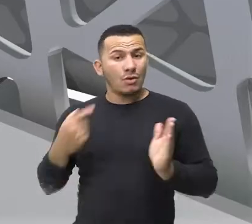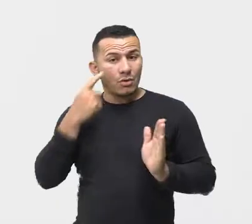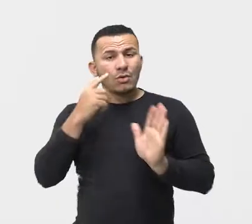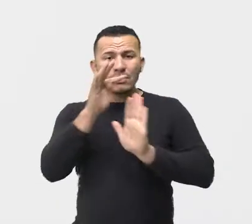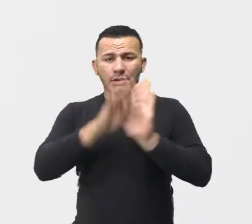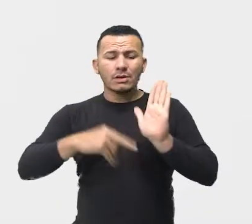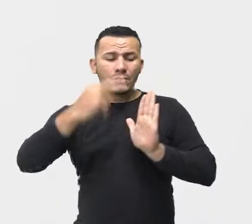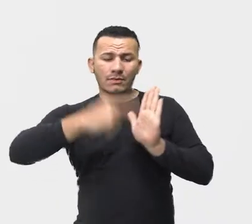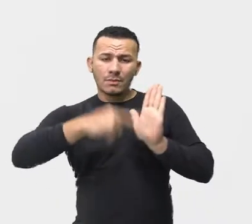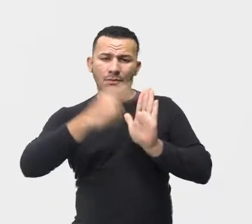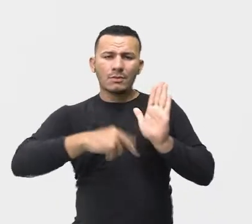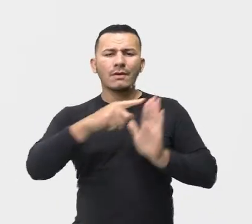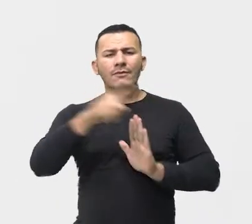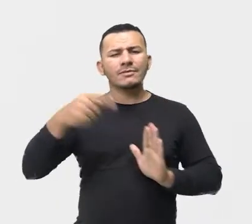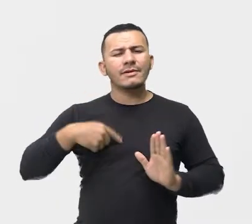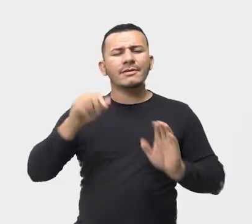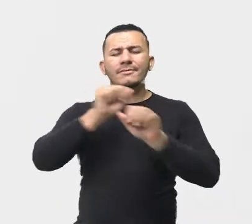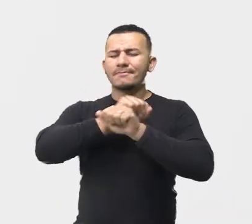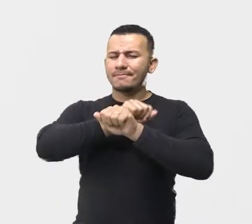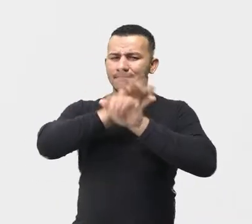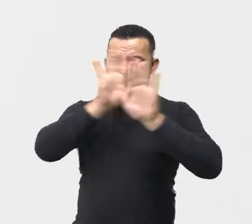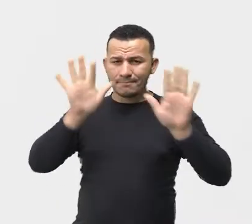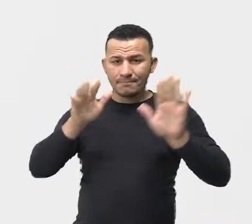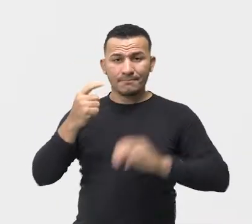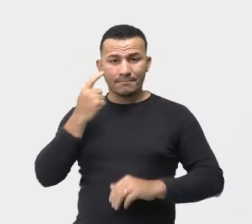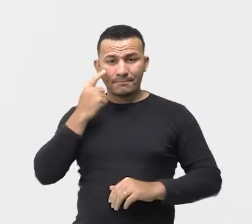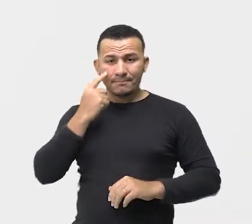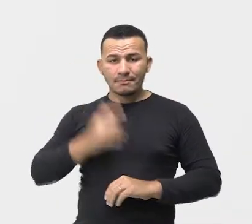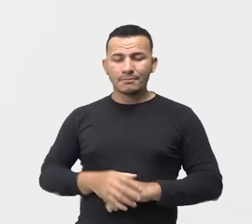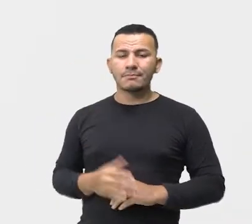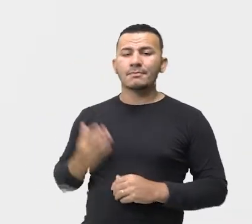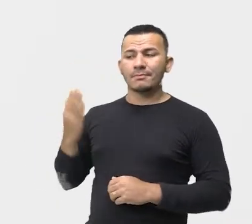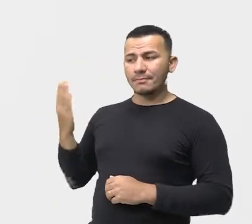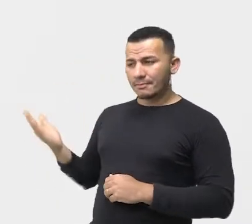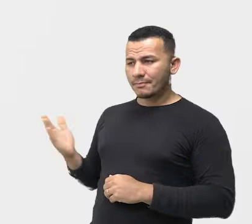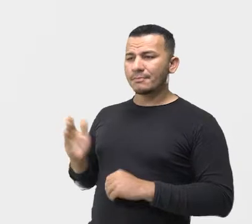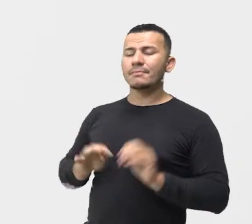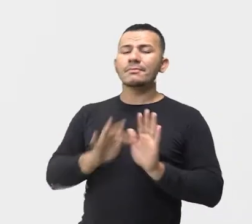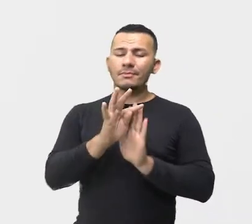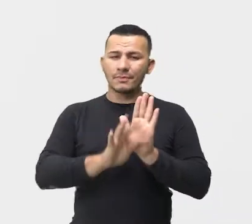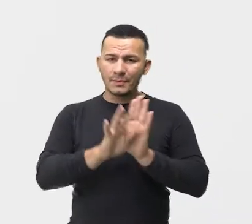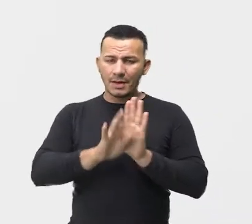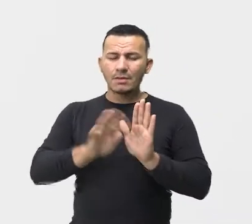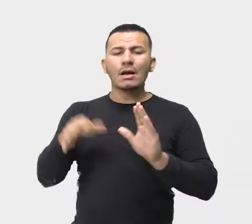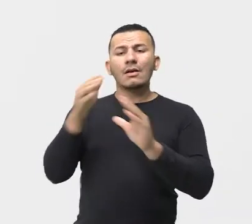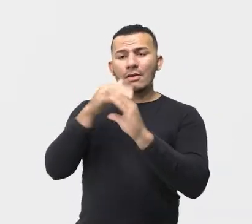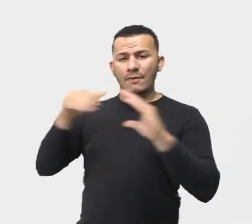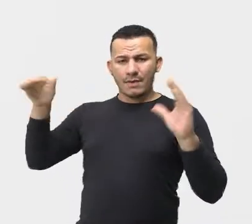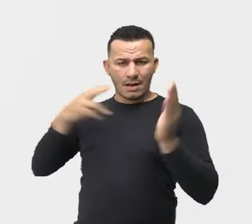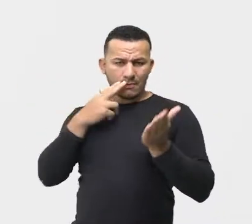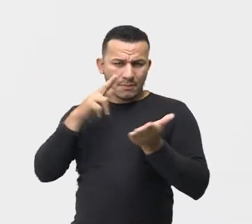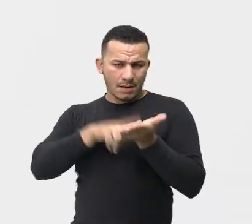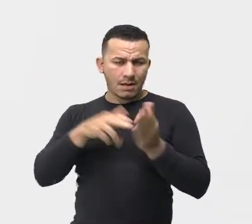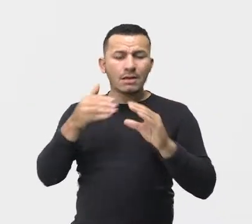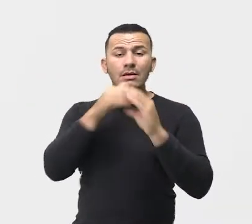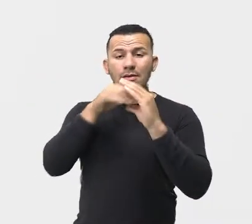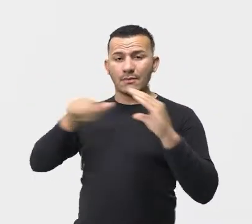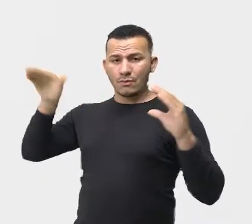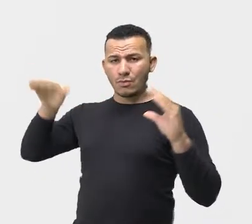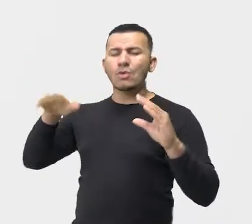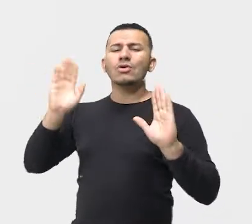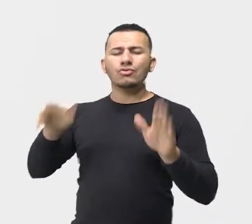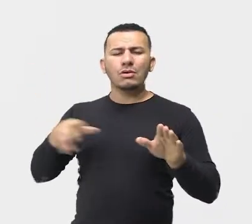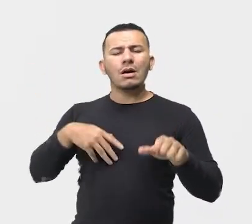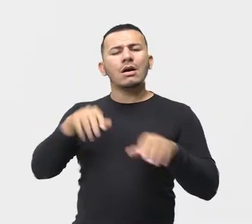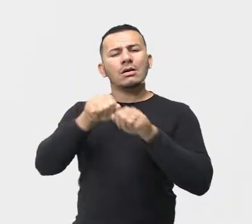carta observar um exemplo para que a gente possa compreender bem Então temos aí essa carta que foi enviada ela já adianta que ela foi